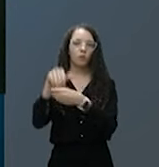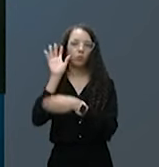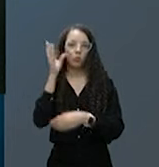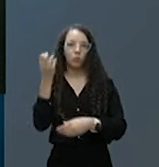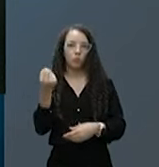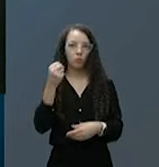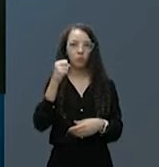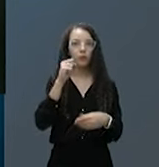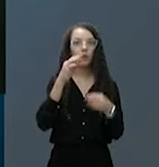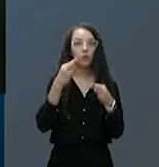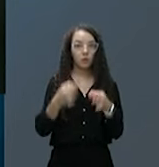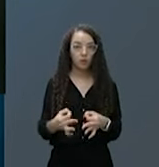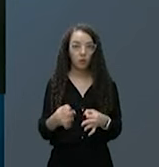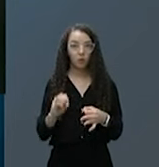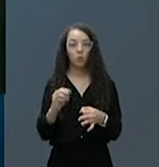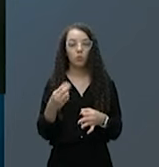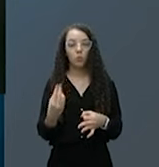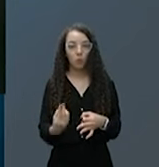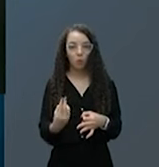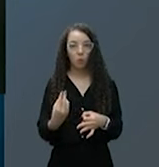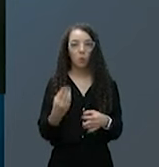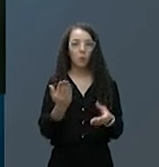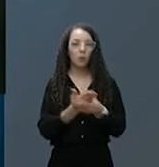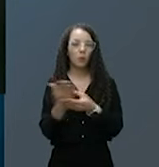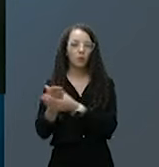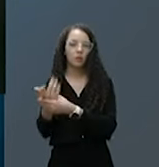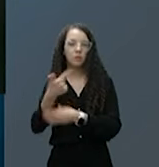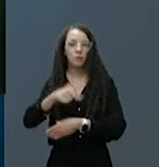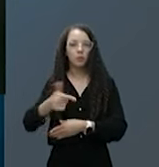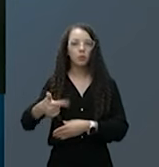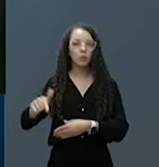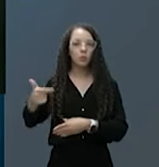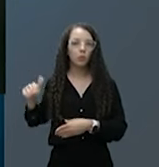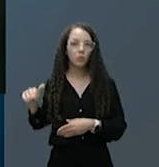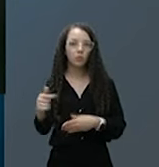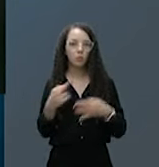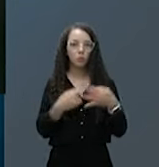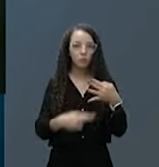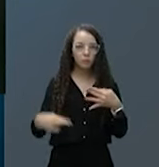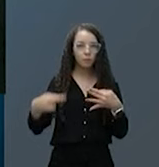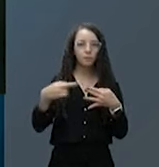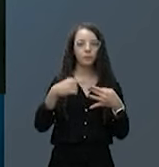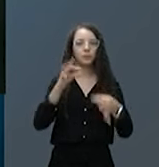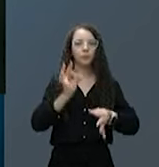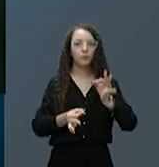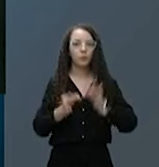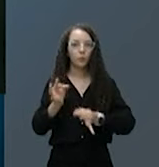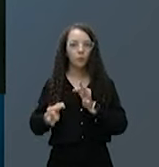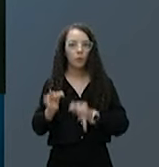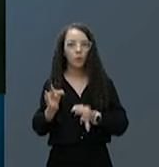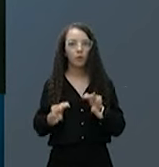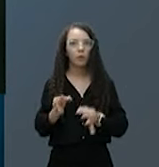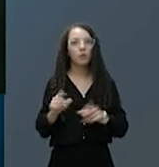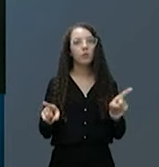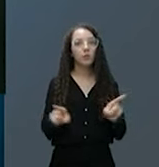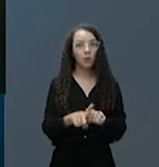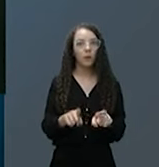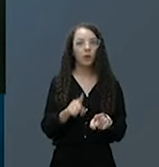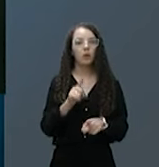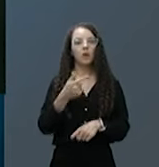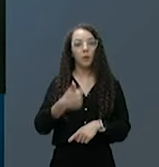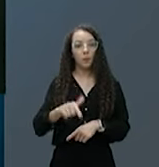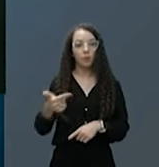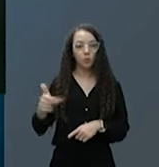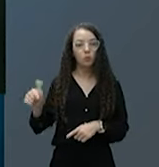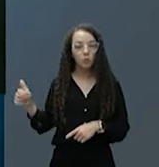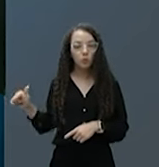resolução de demandas repetitivas e em julgamento de recursos extraordinário e especial repetitivos. O